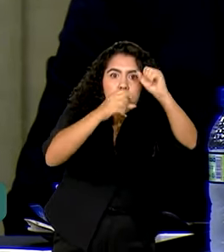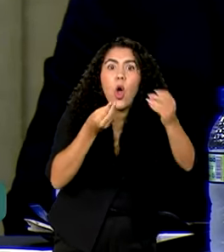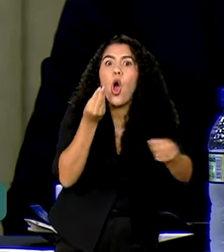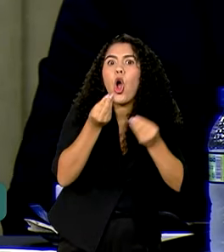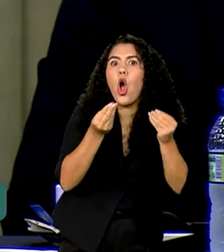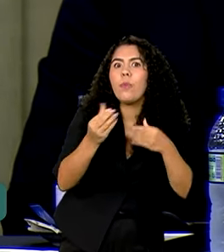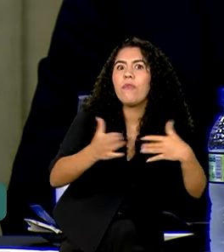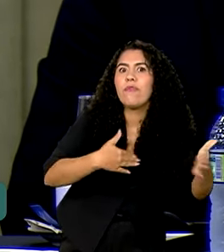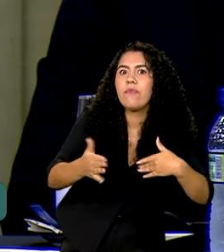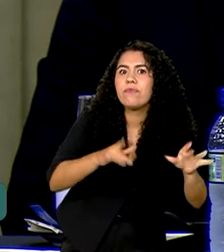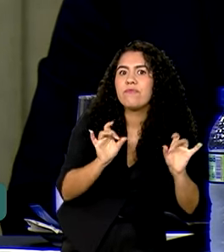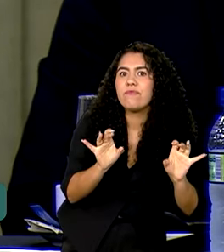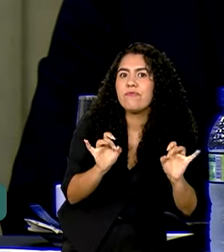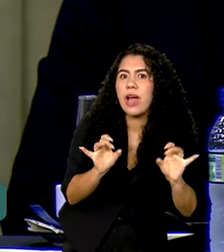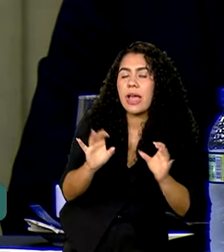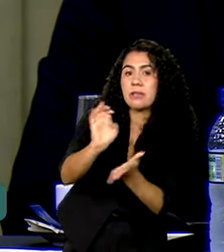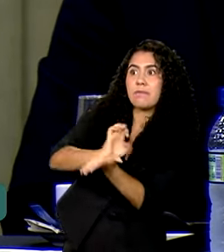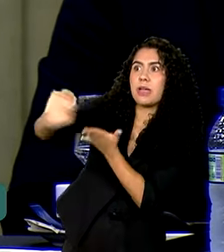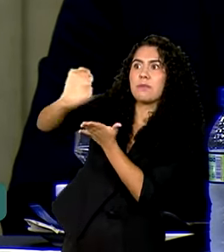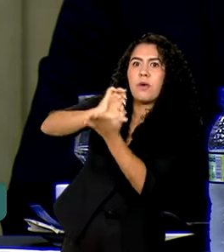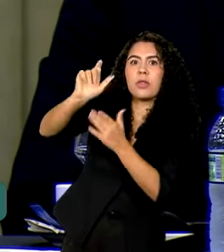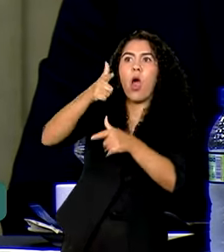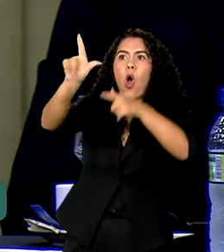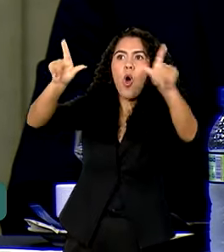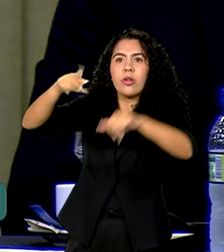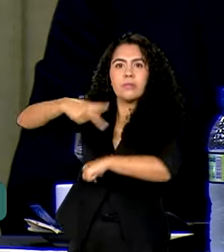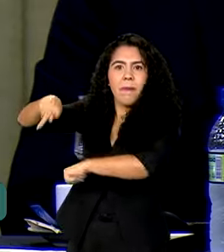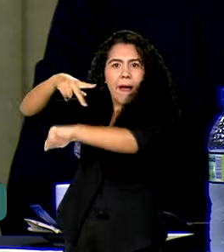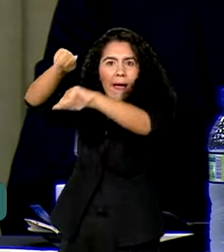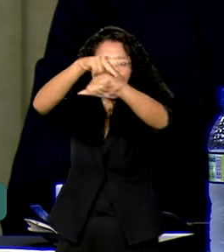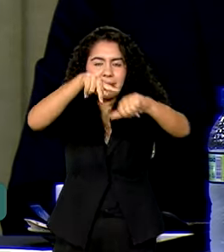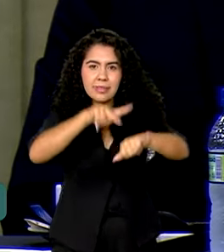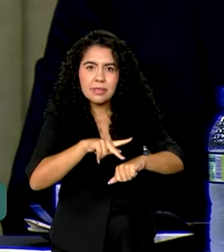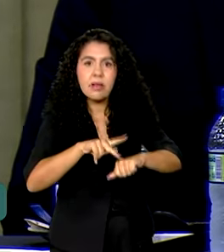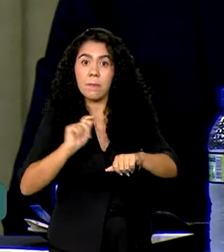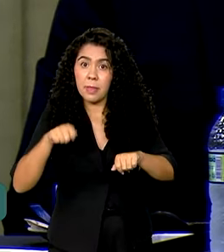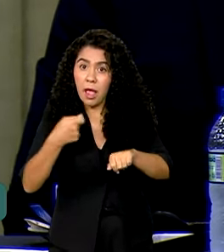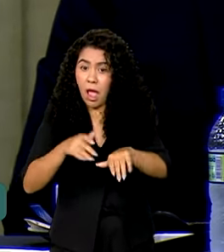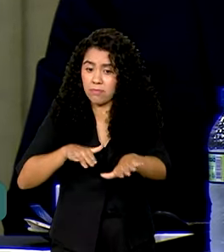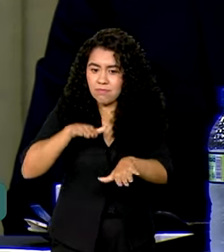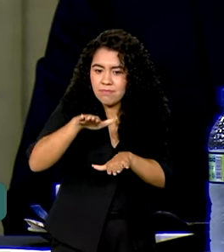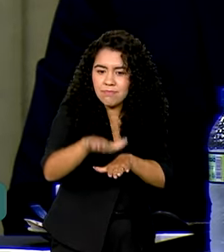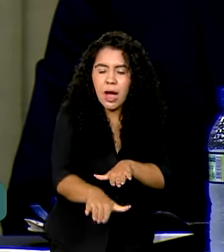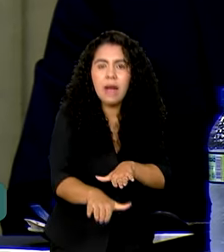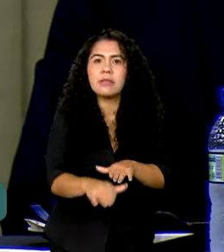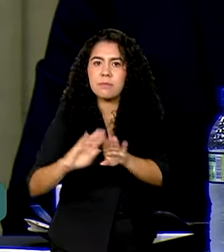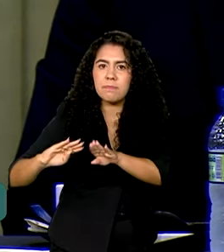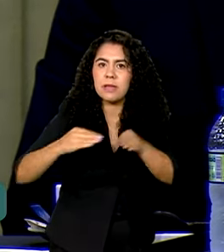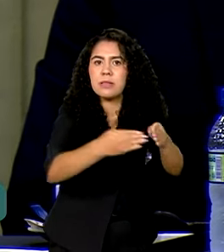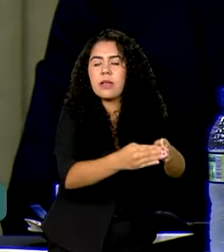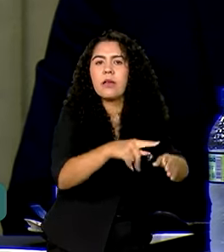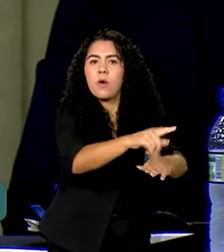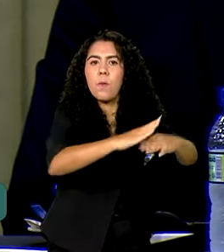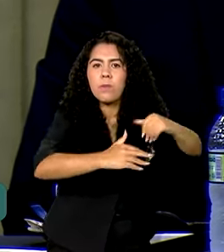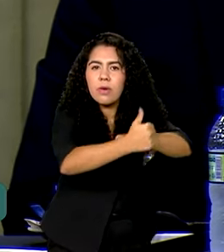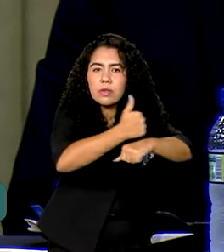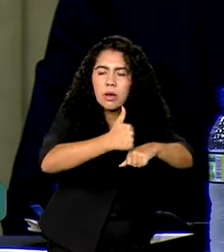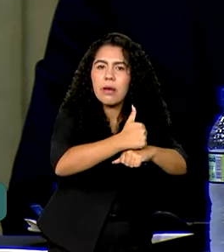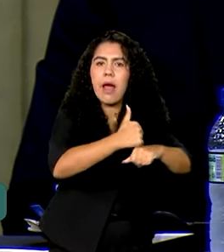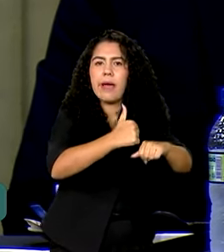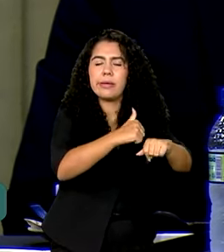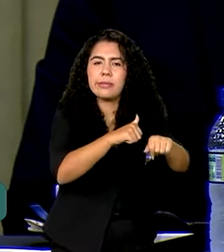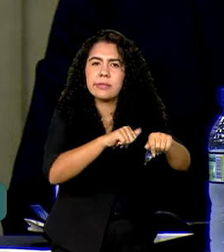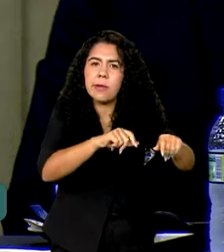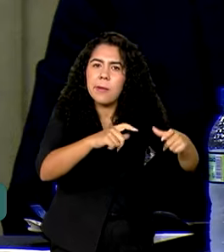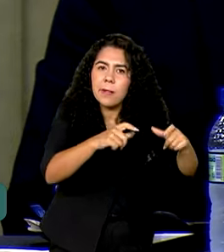comércio exterior. Garantir assim que a gente tenha um passo a mais. Os pequenos organizados em